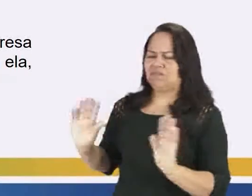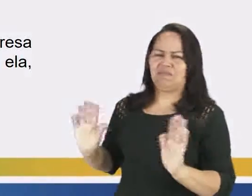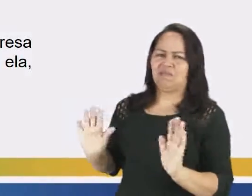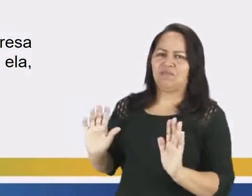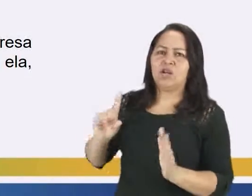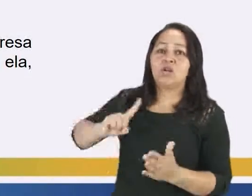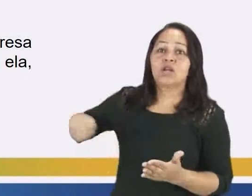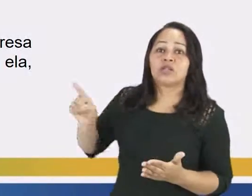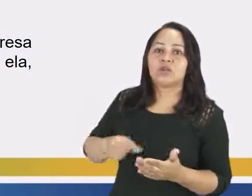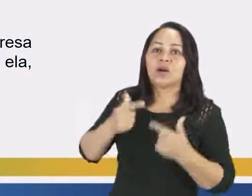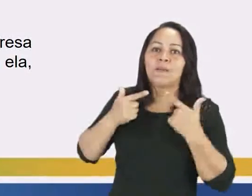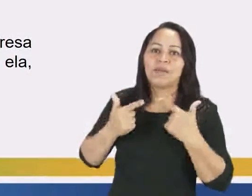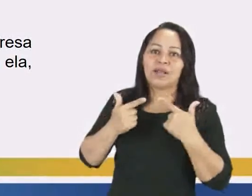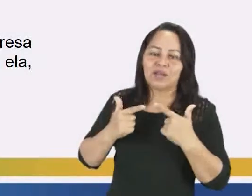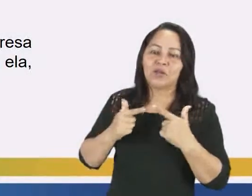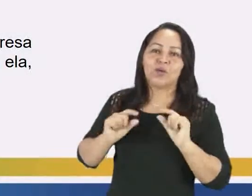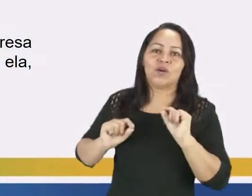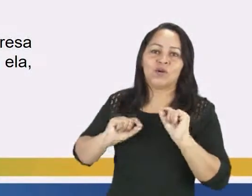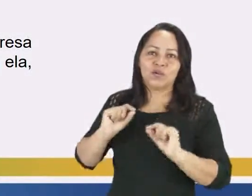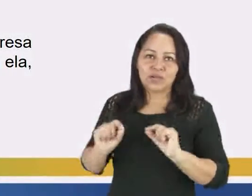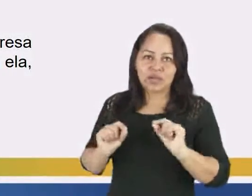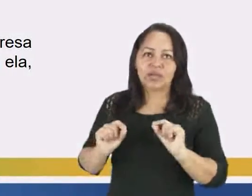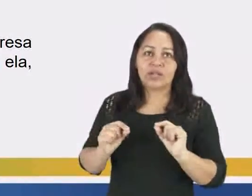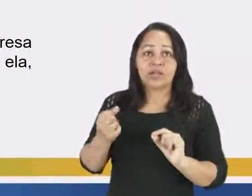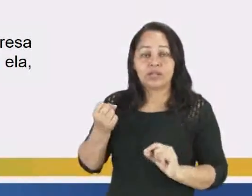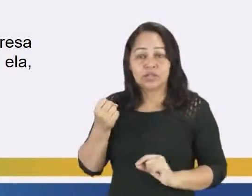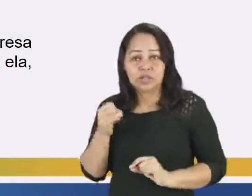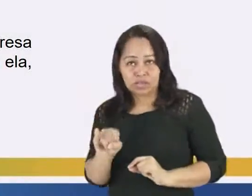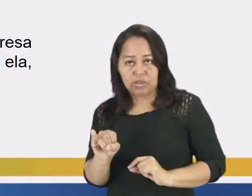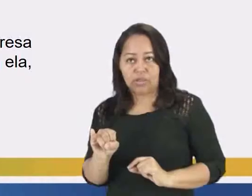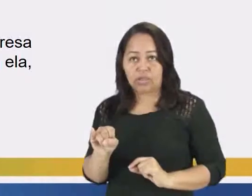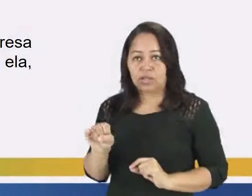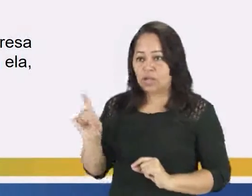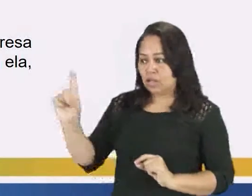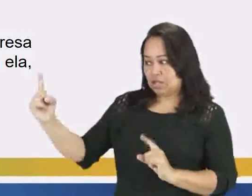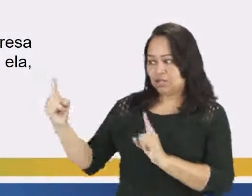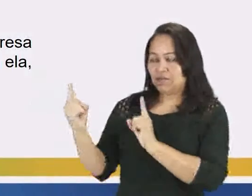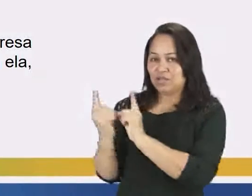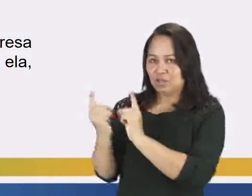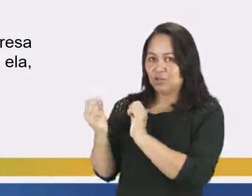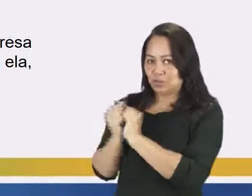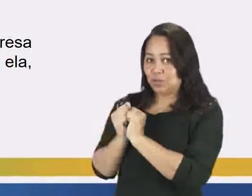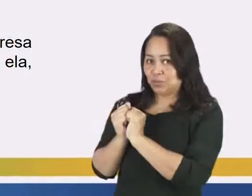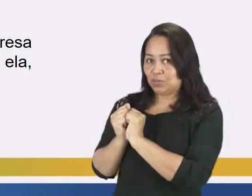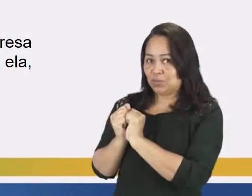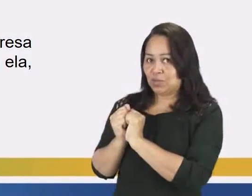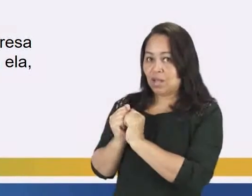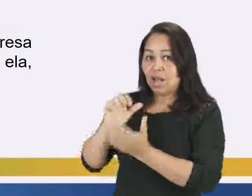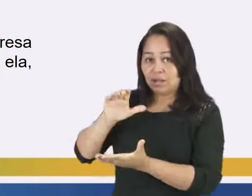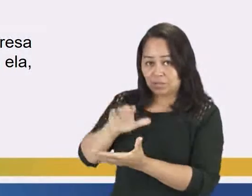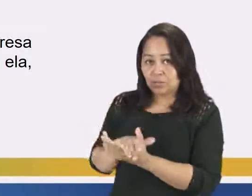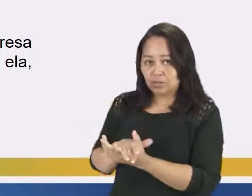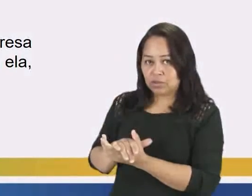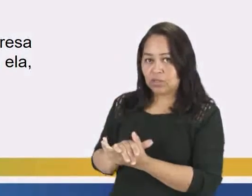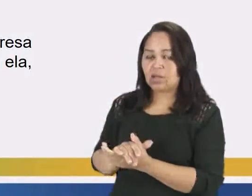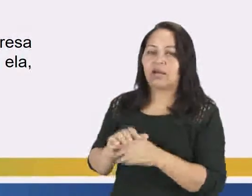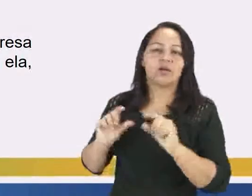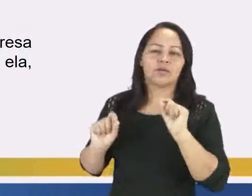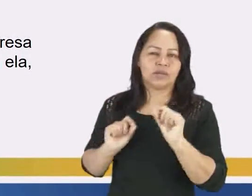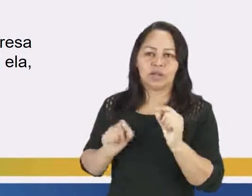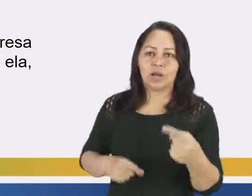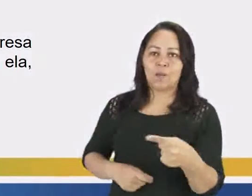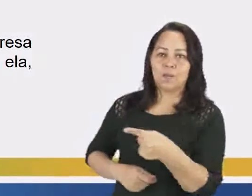Quequinha. Ele, se ela estivesse ao seu lado e ele quisesse se referir a ela,